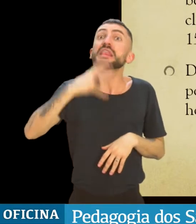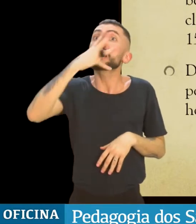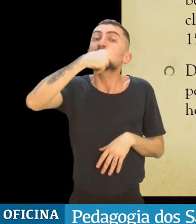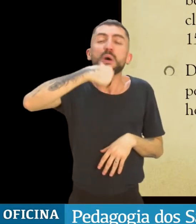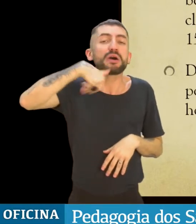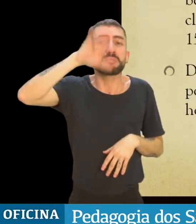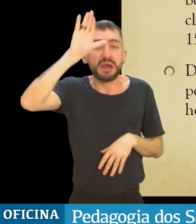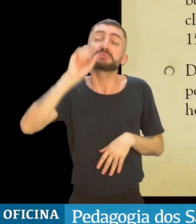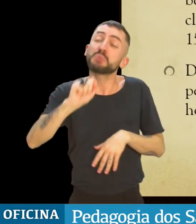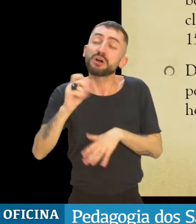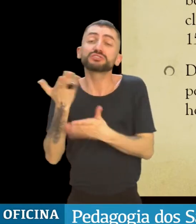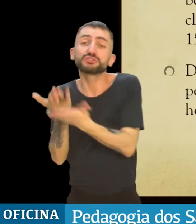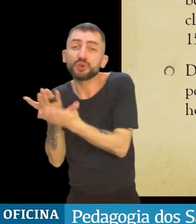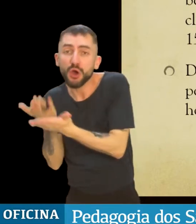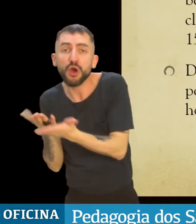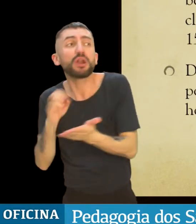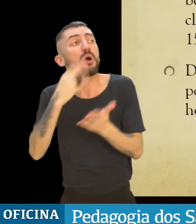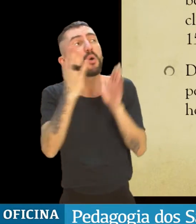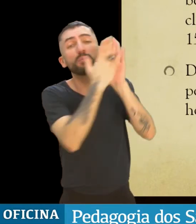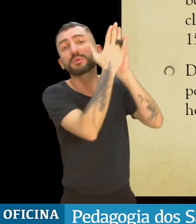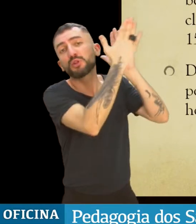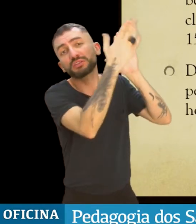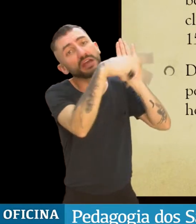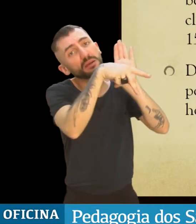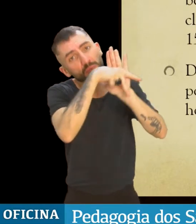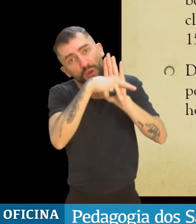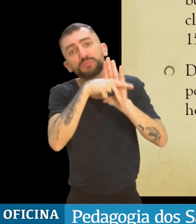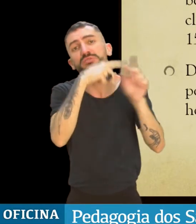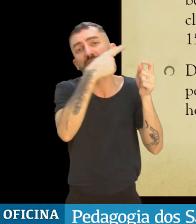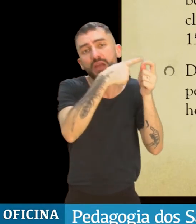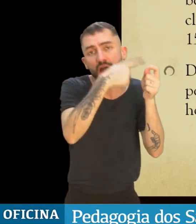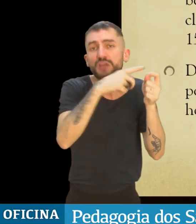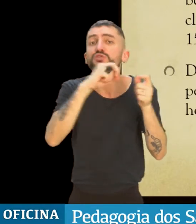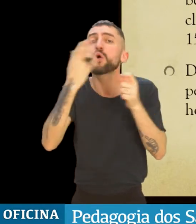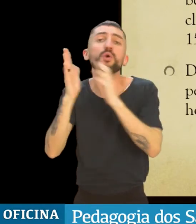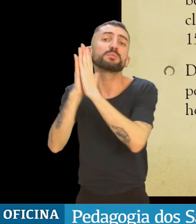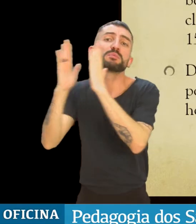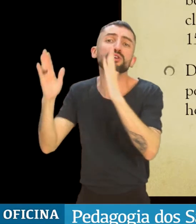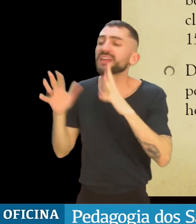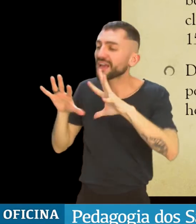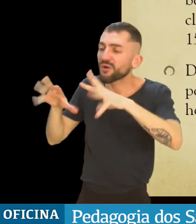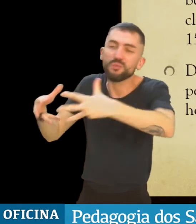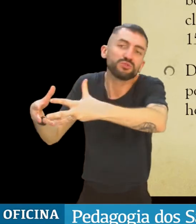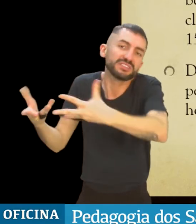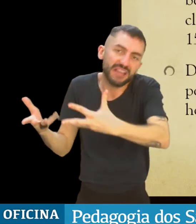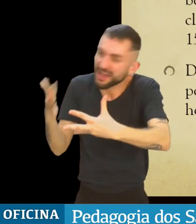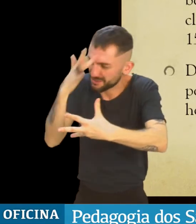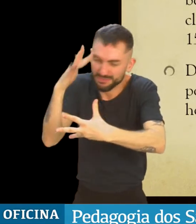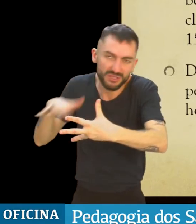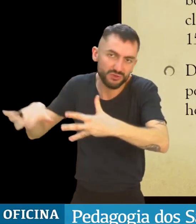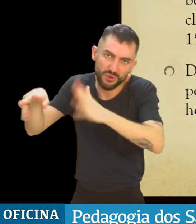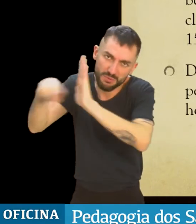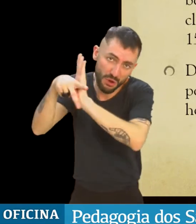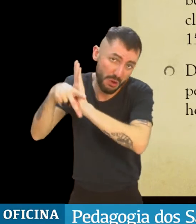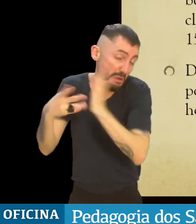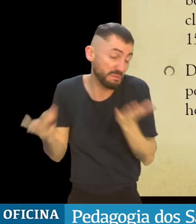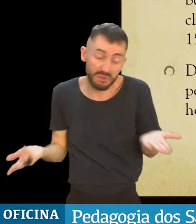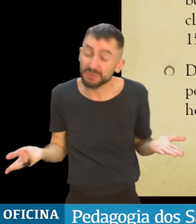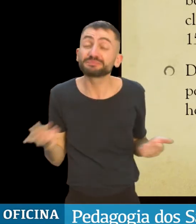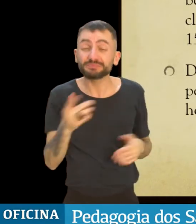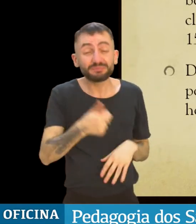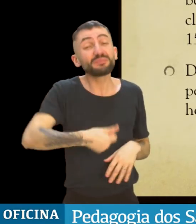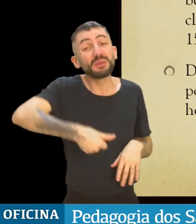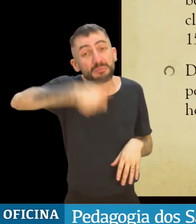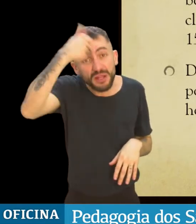numa biblioteca municipal ou numa biblioteca comunitária. Eu costumo dizer que é melhor você fazer a